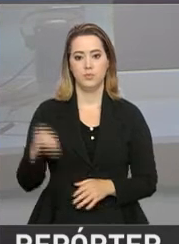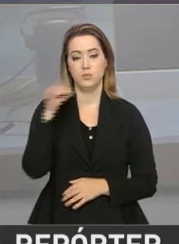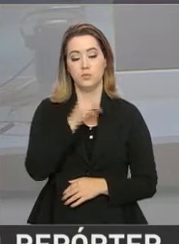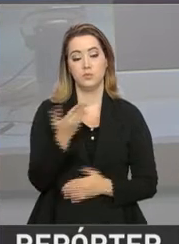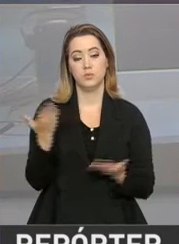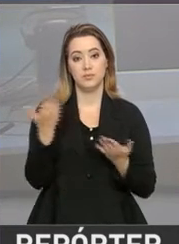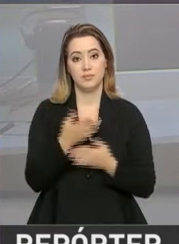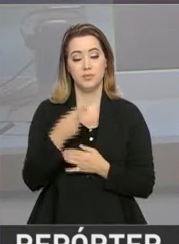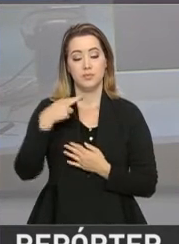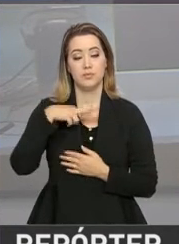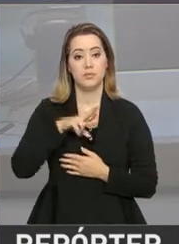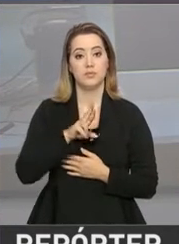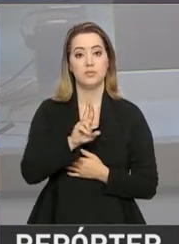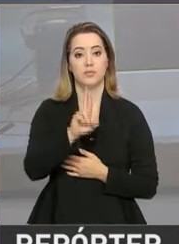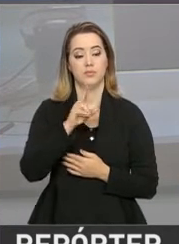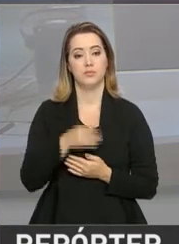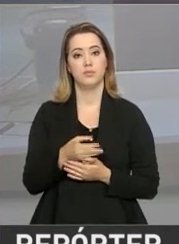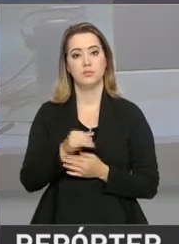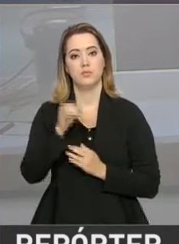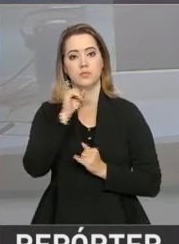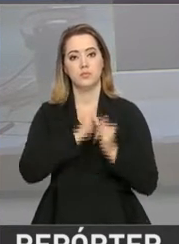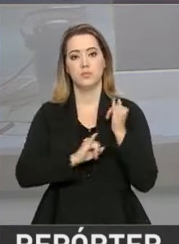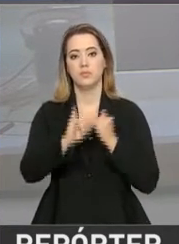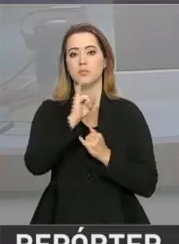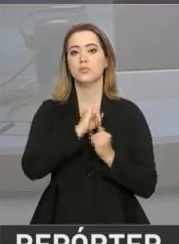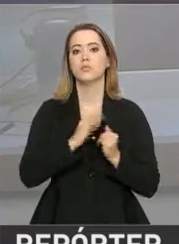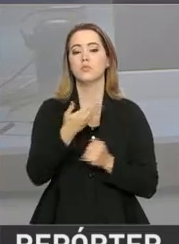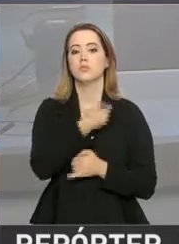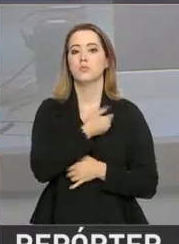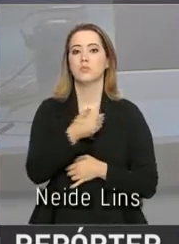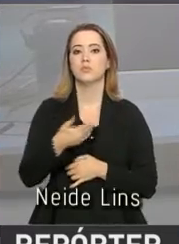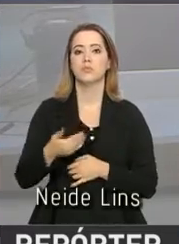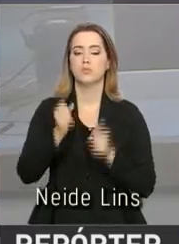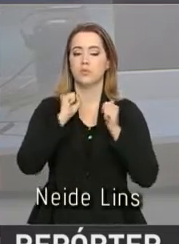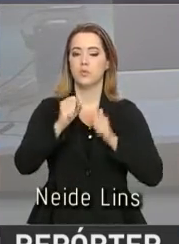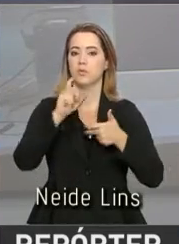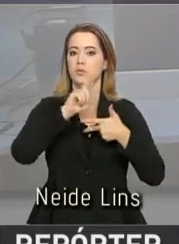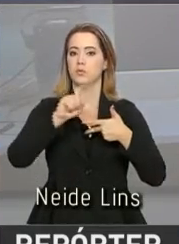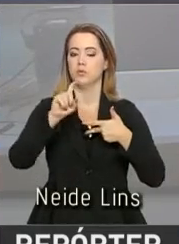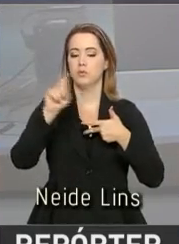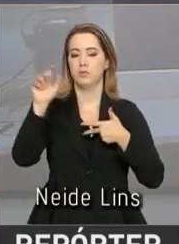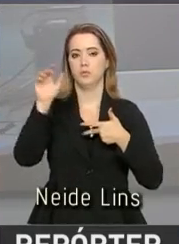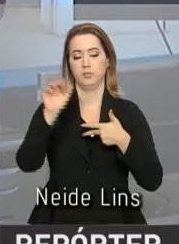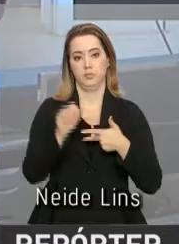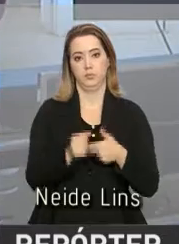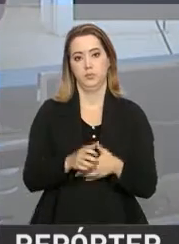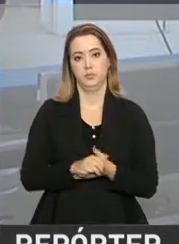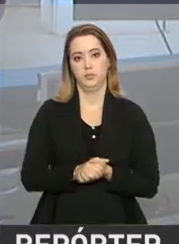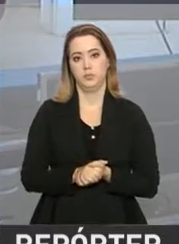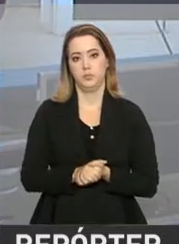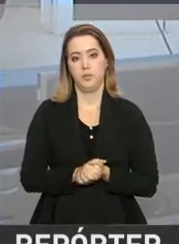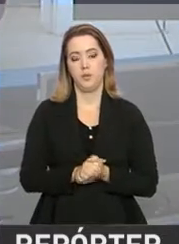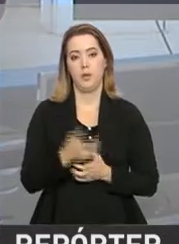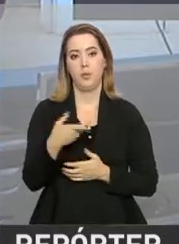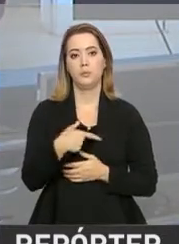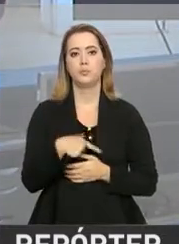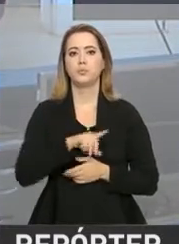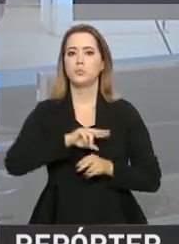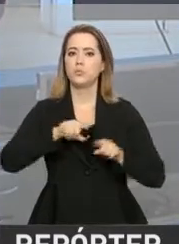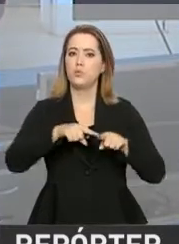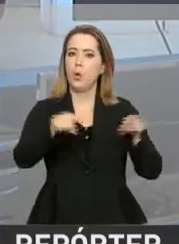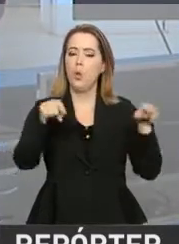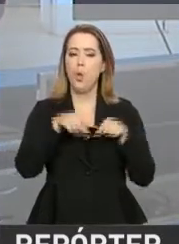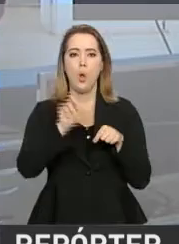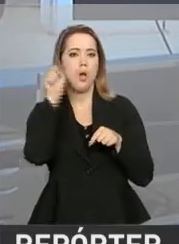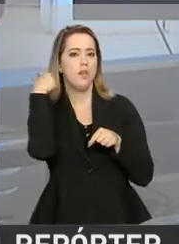Olá, estamos de volta com mais uma edição do Repórter NBR e as principais notícias do Poder Executivo Federal. Salões de beleza já